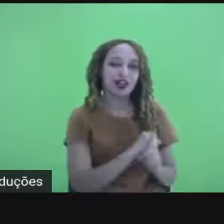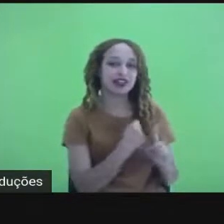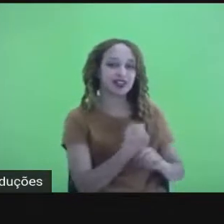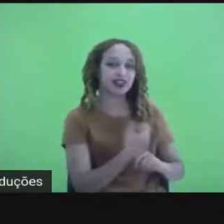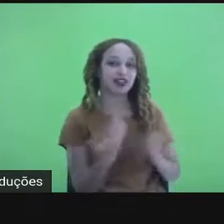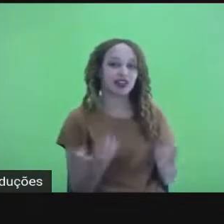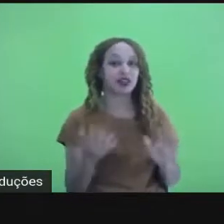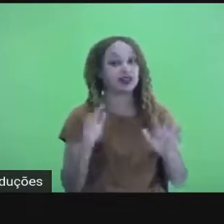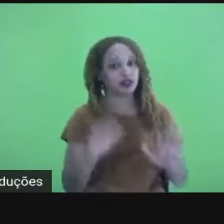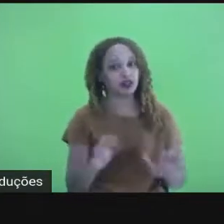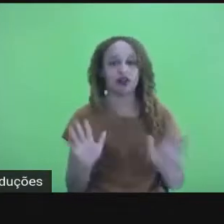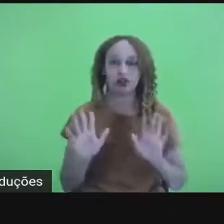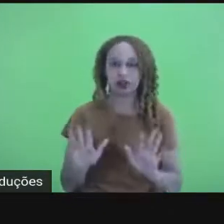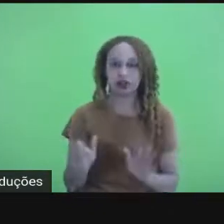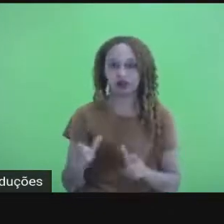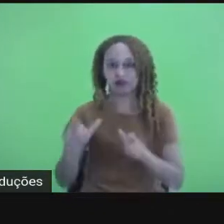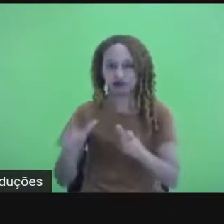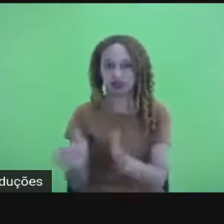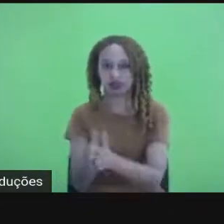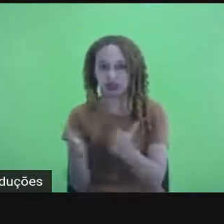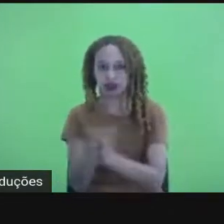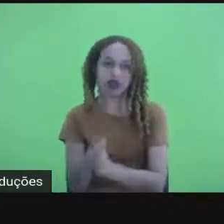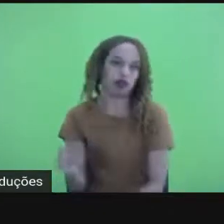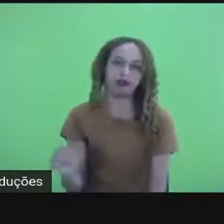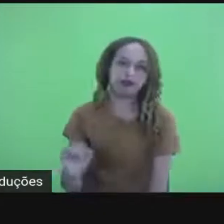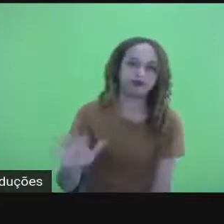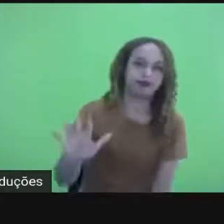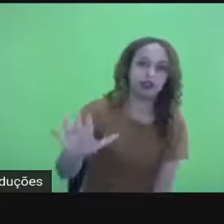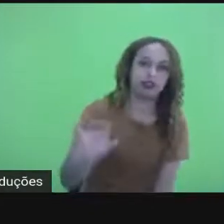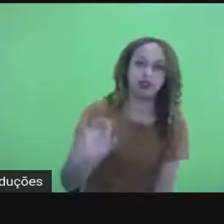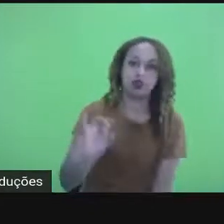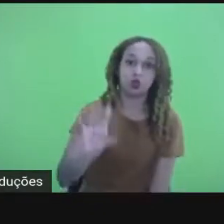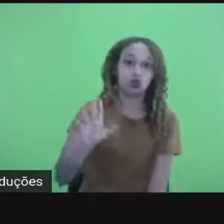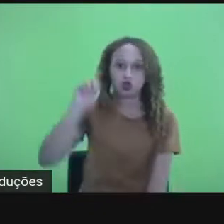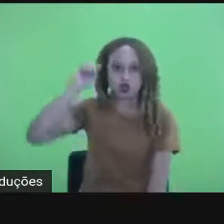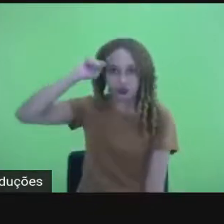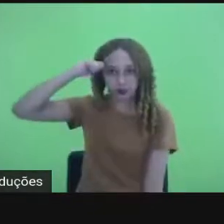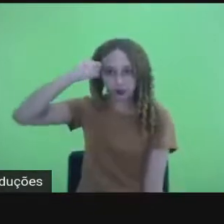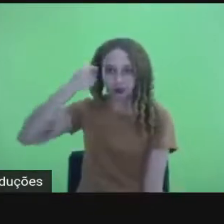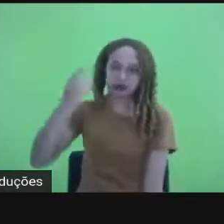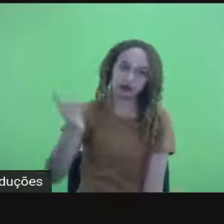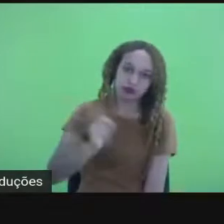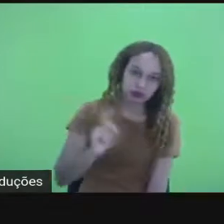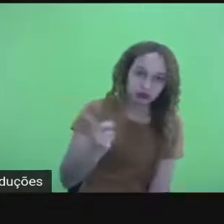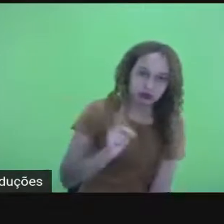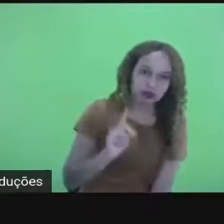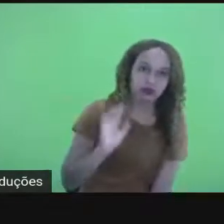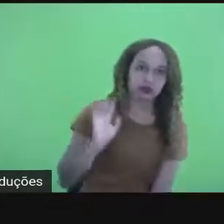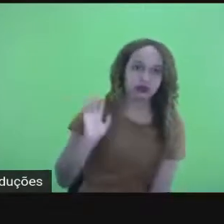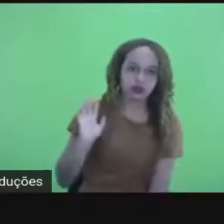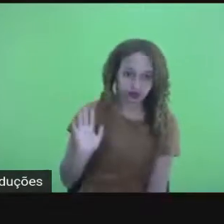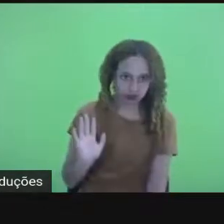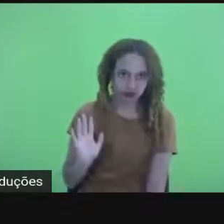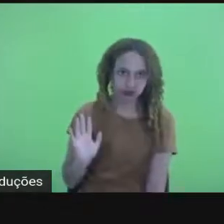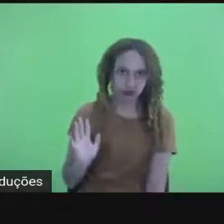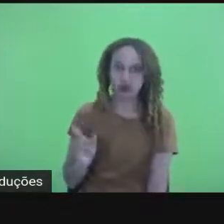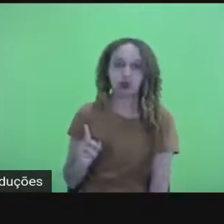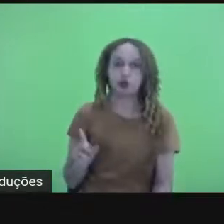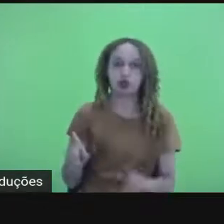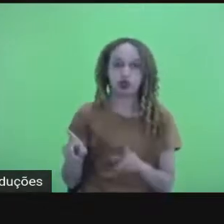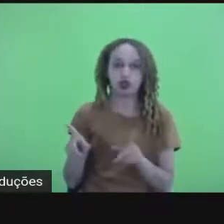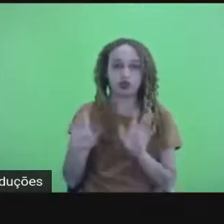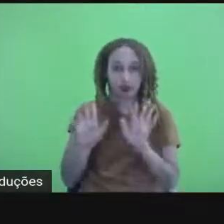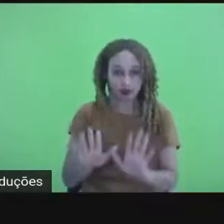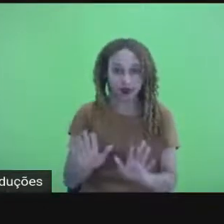é constituída apenas pela precariedade, que a precariedade que existe na periferia não é homogênea, não é para